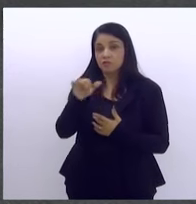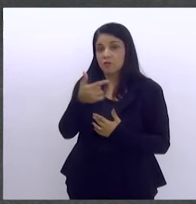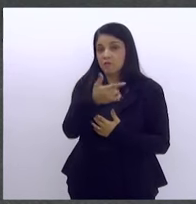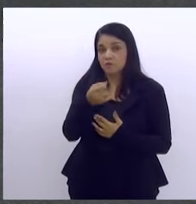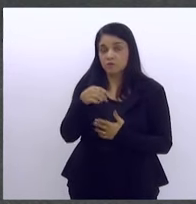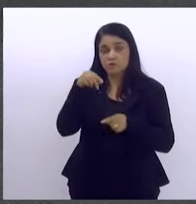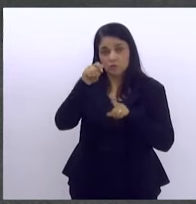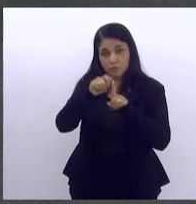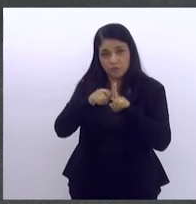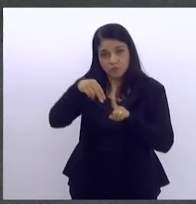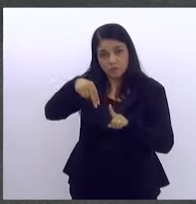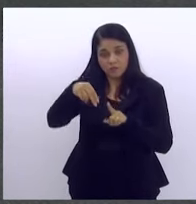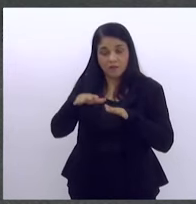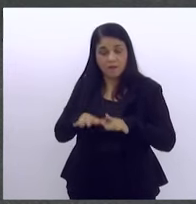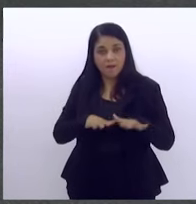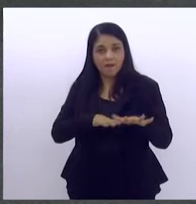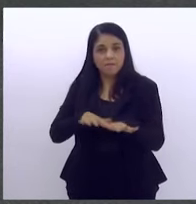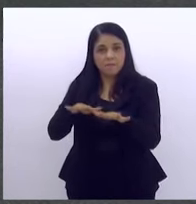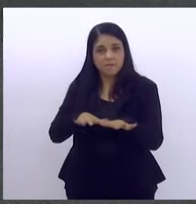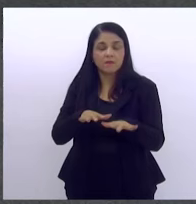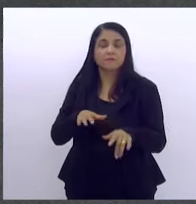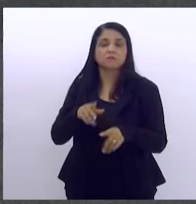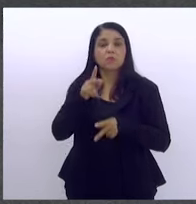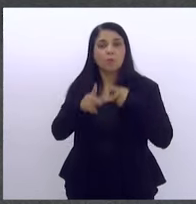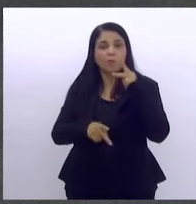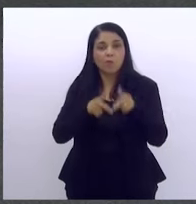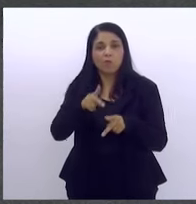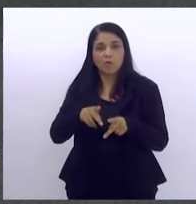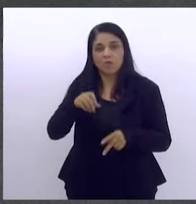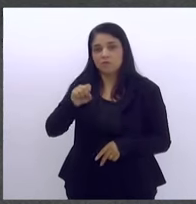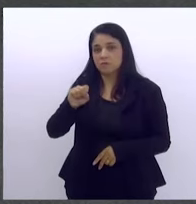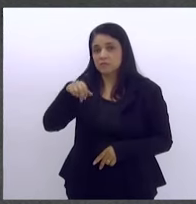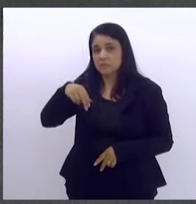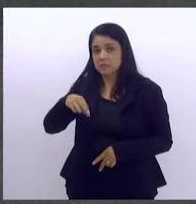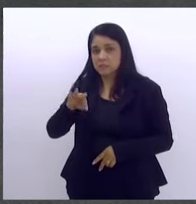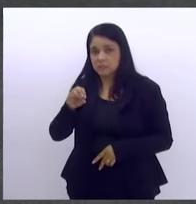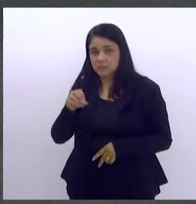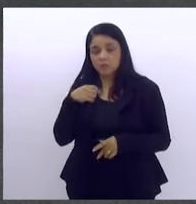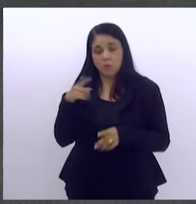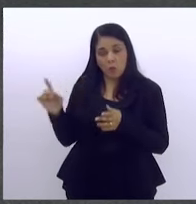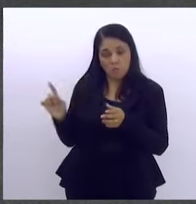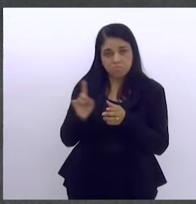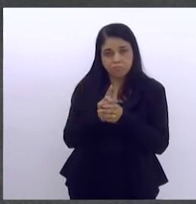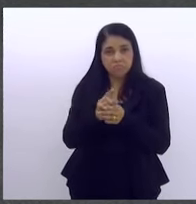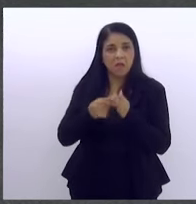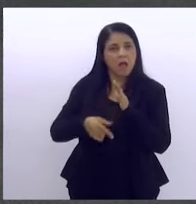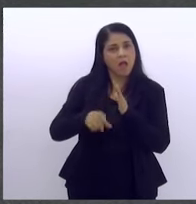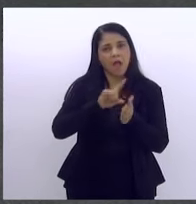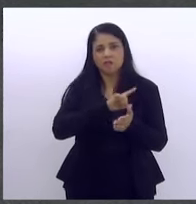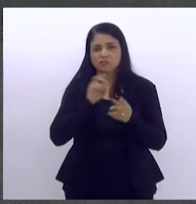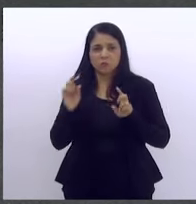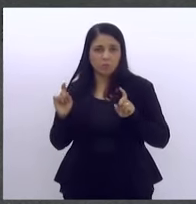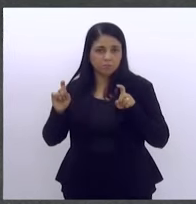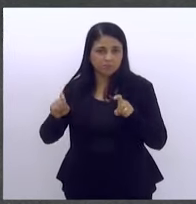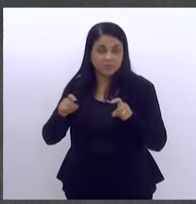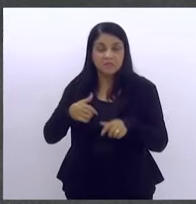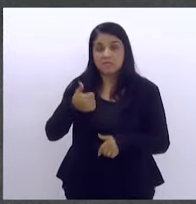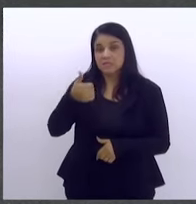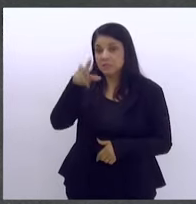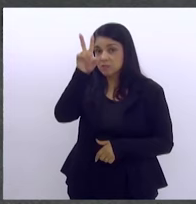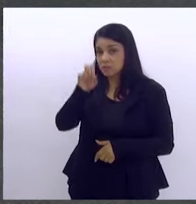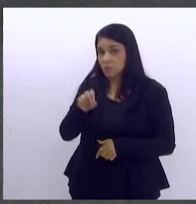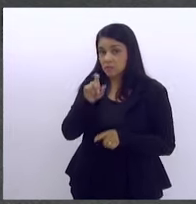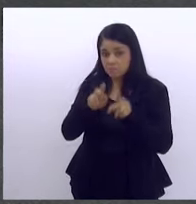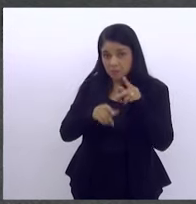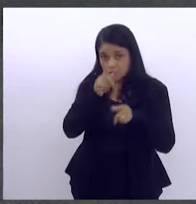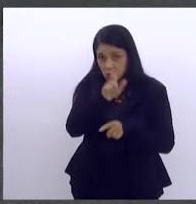Negra, que foi a caminhada do Povo do Santo, um movimento que eu faço parte antes mesmo de ter mandato e que levou 150 pessoas